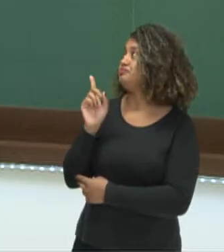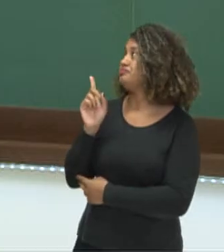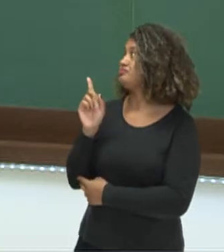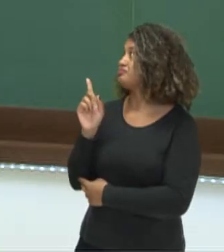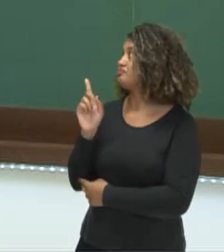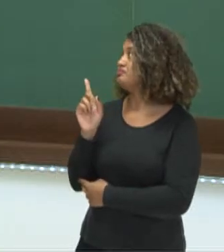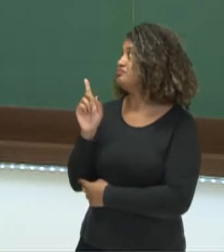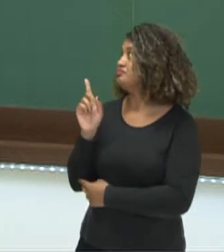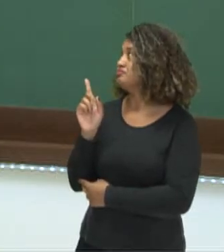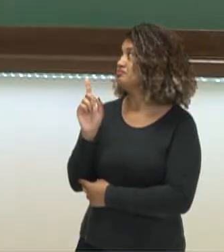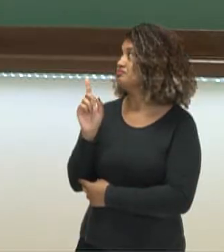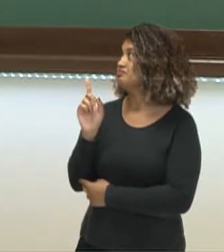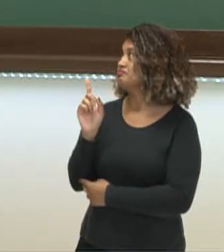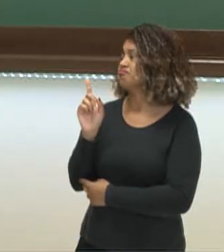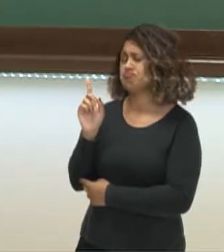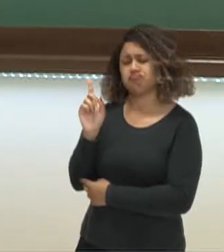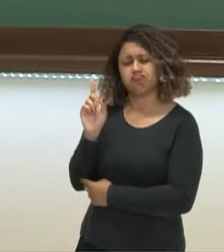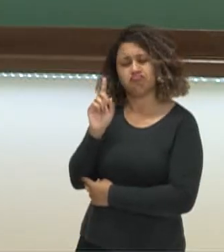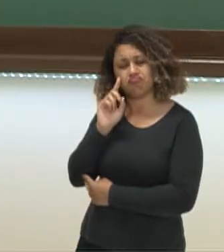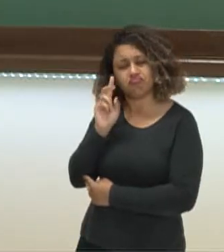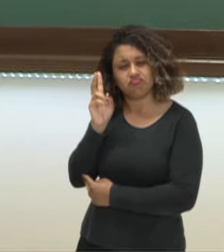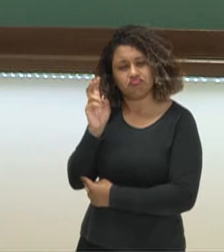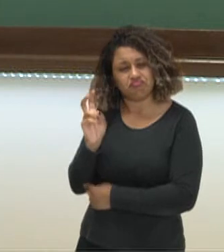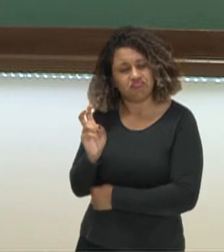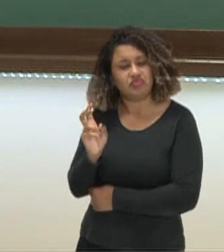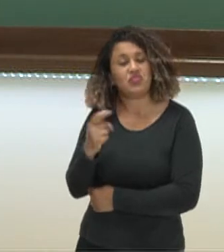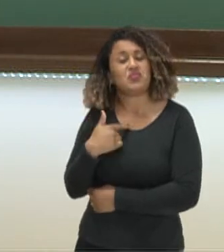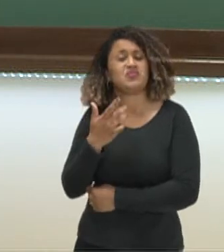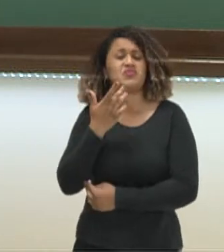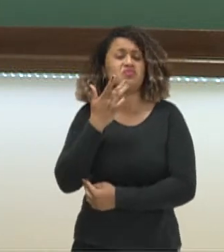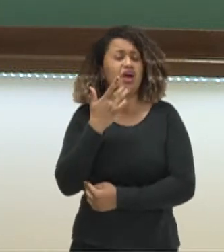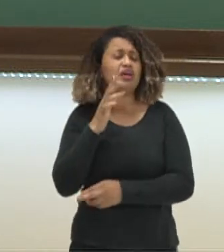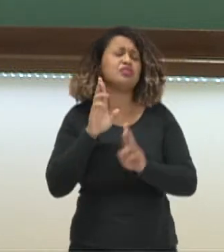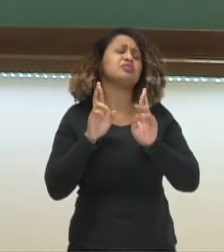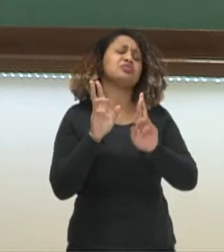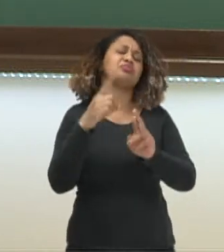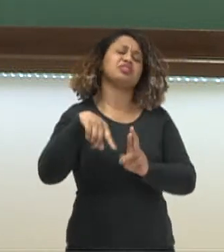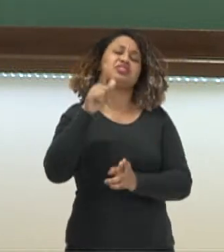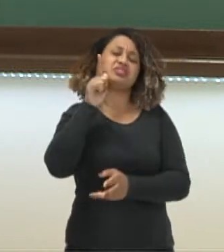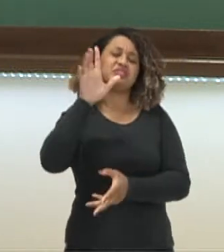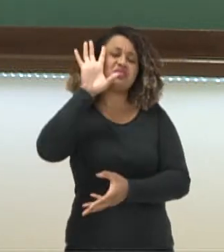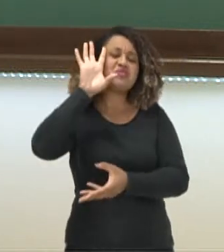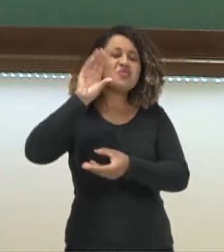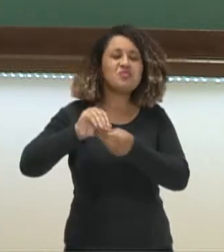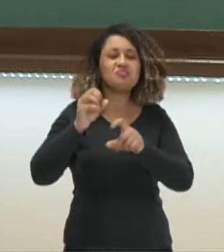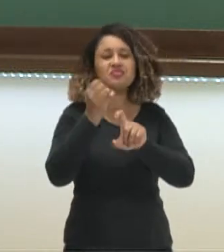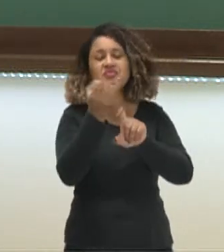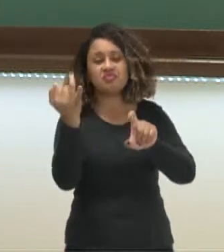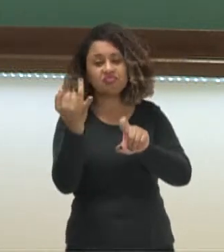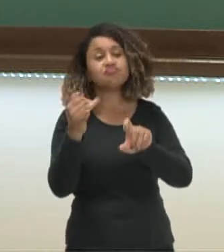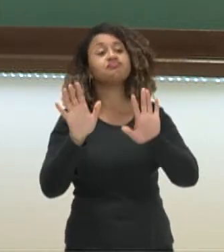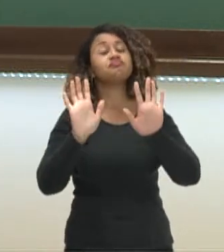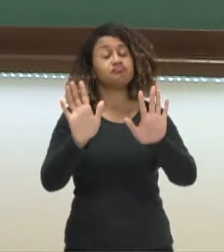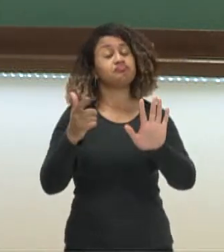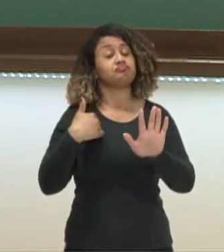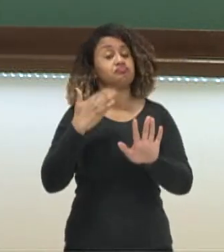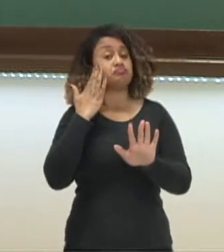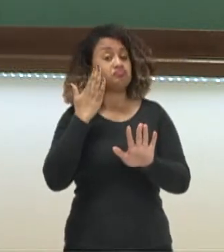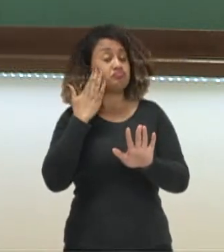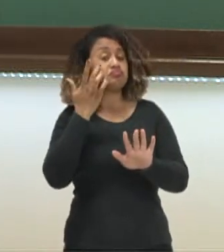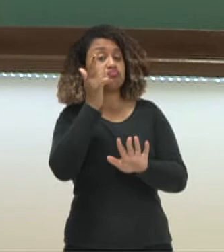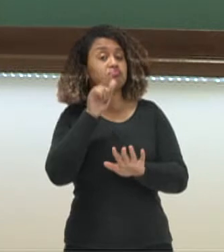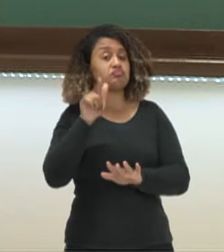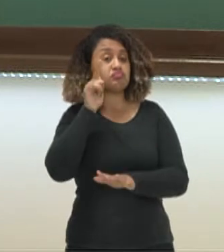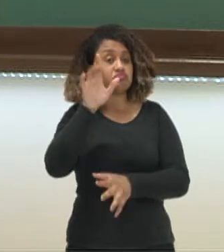7. Fácil, né? Eu espero que você tenha compreendido a potenciação. Sabendo que você